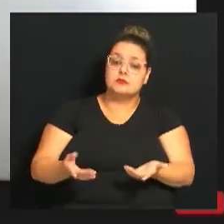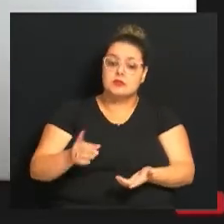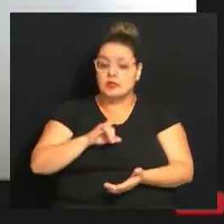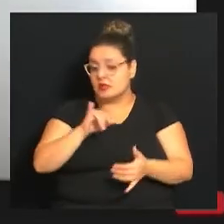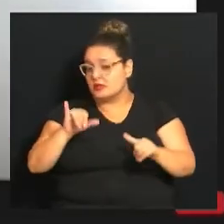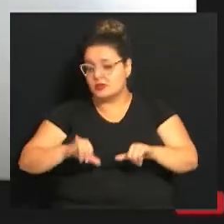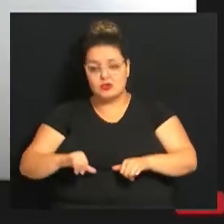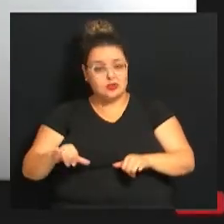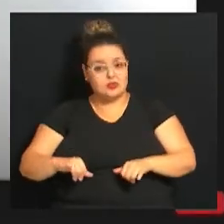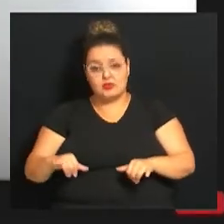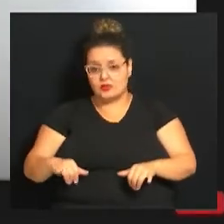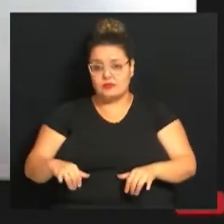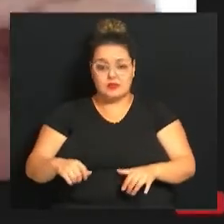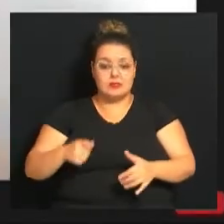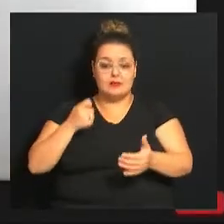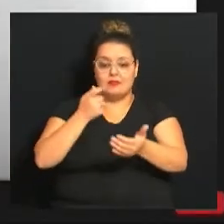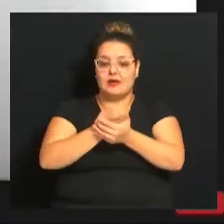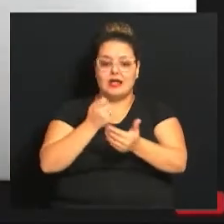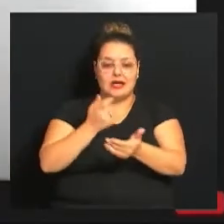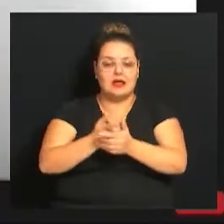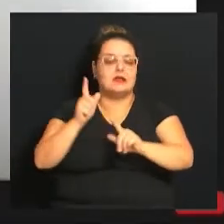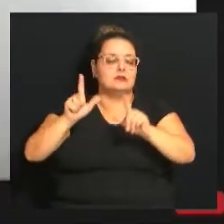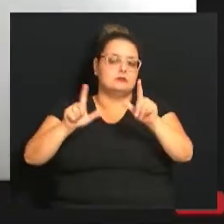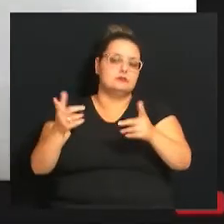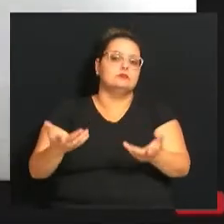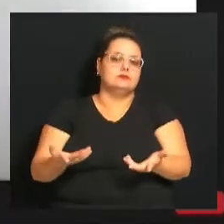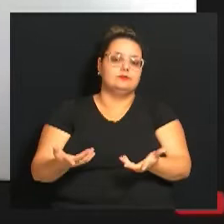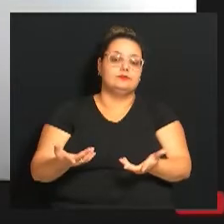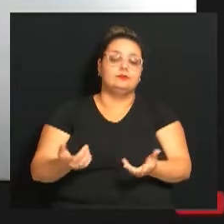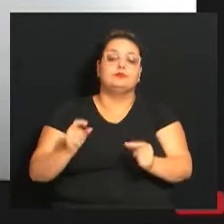por assinatura. No Brasil, a gente teve essa resistência. Agora, o que aconteceu?